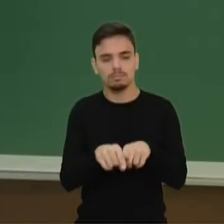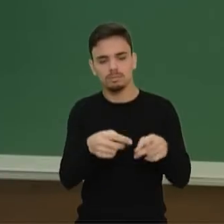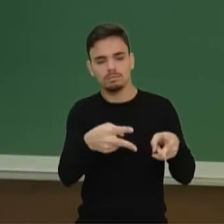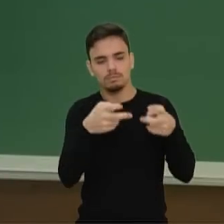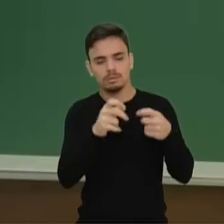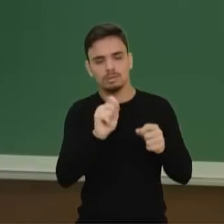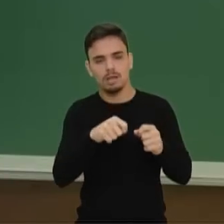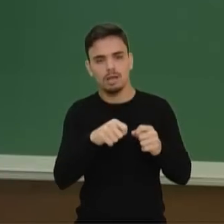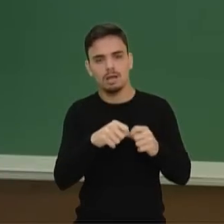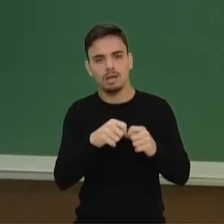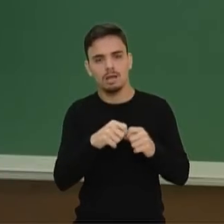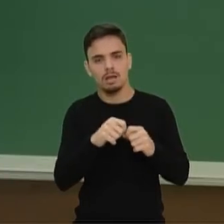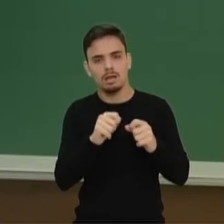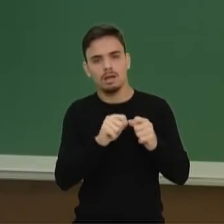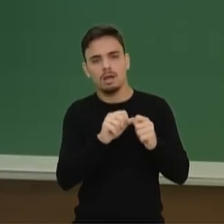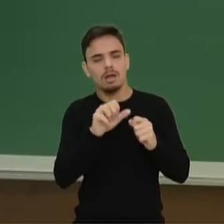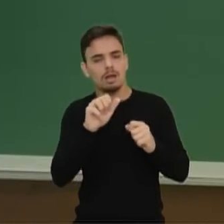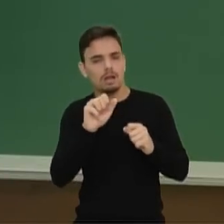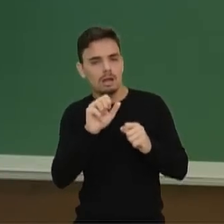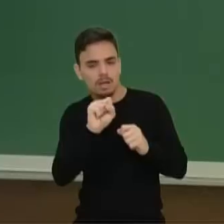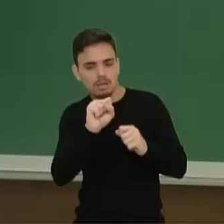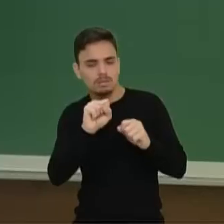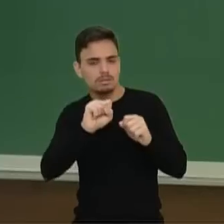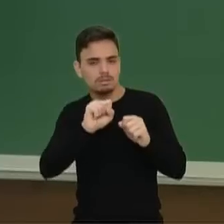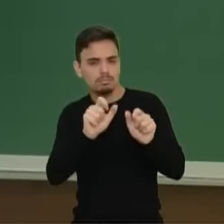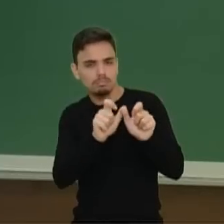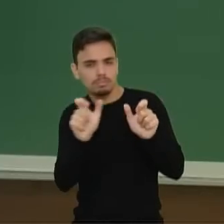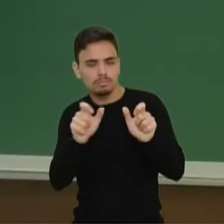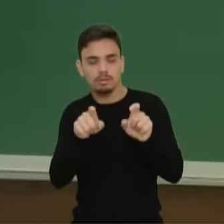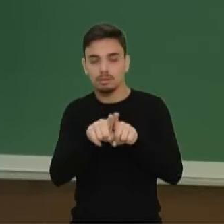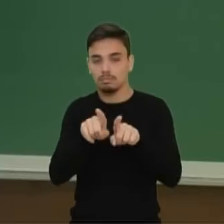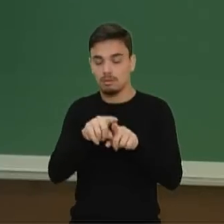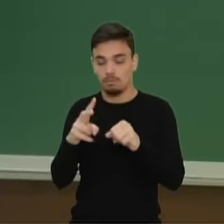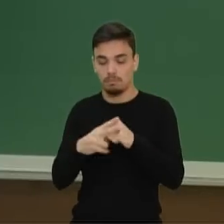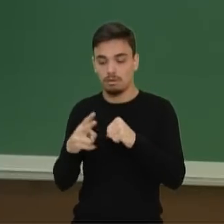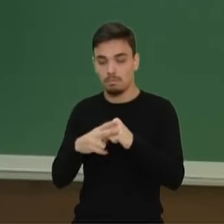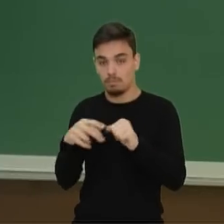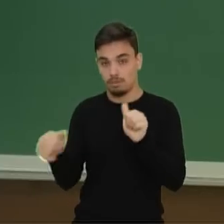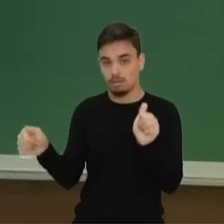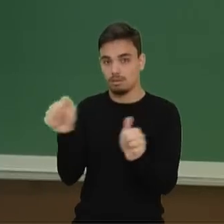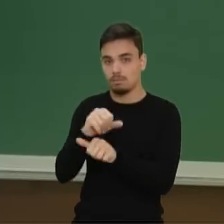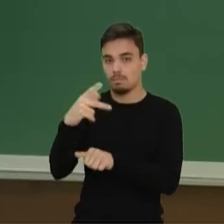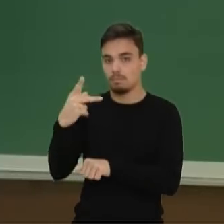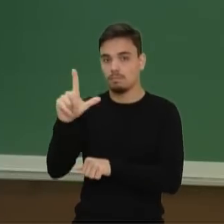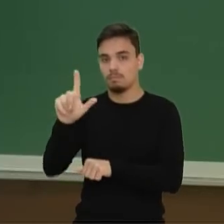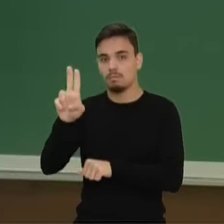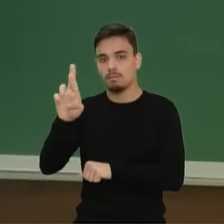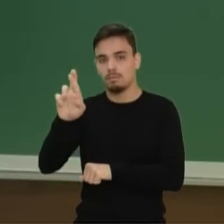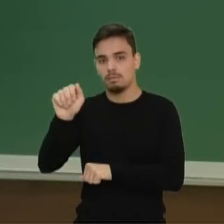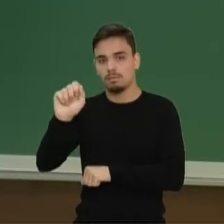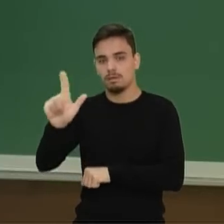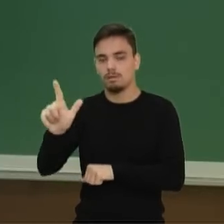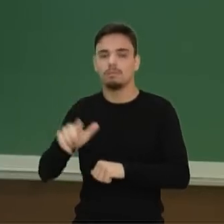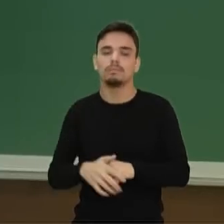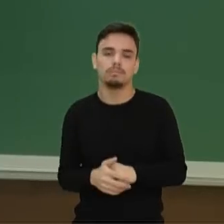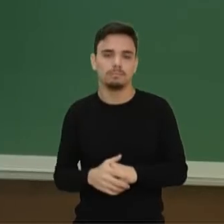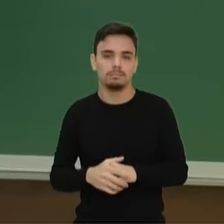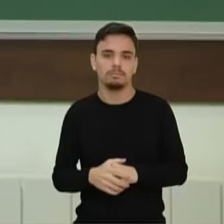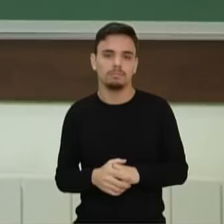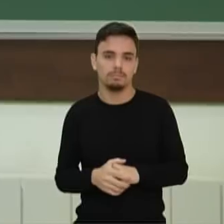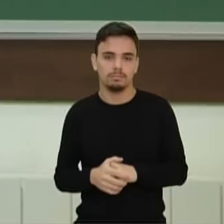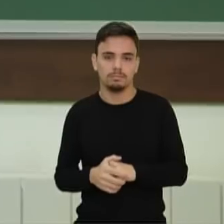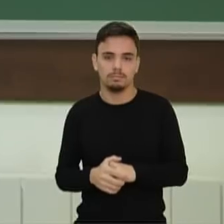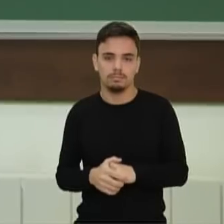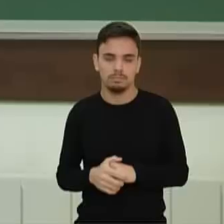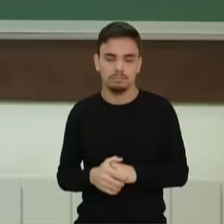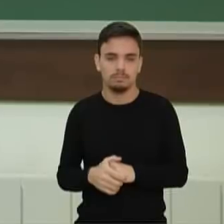está no plural, o meu verbo automaticamente, ele também vai para o plural. Aí, como assim, professora, eu não entendi. Então, veja